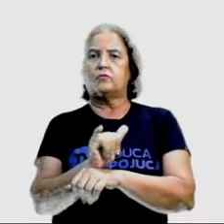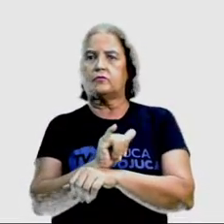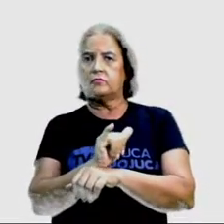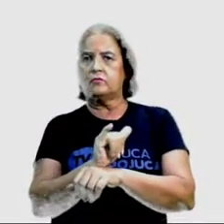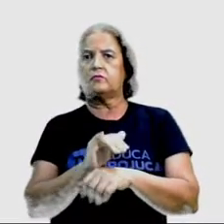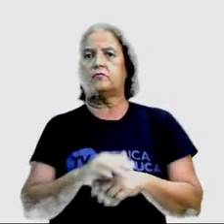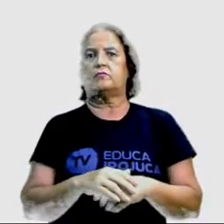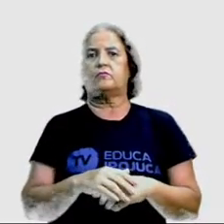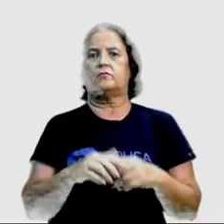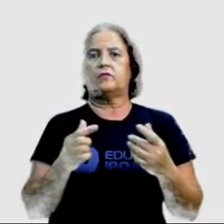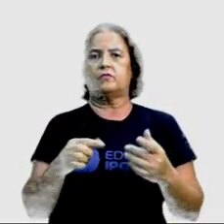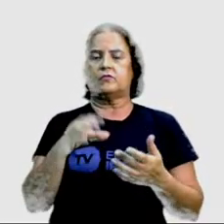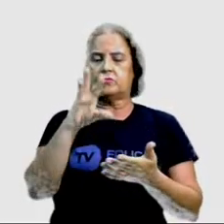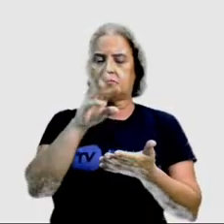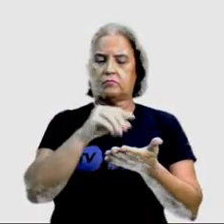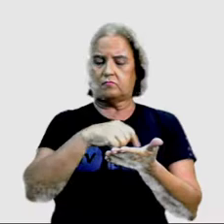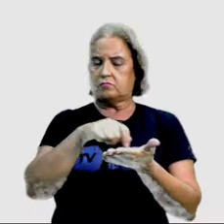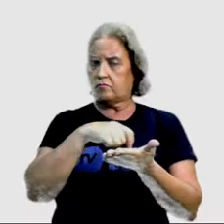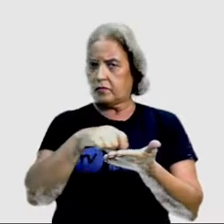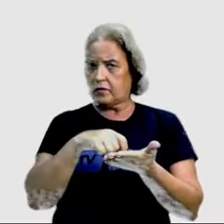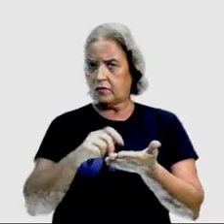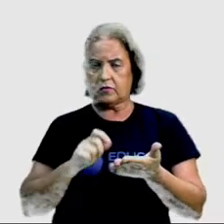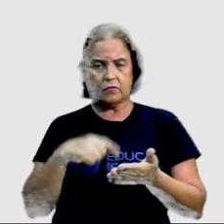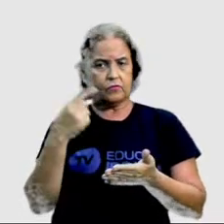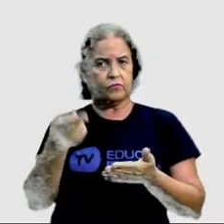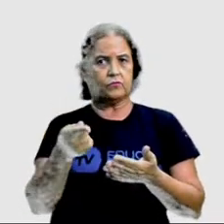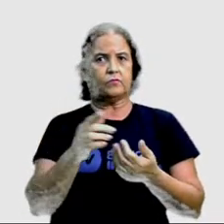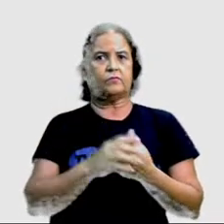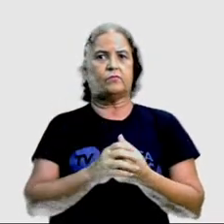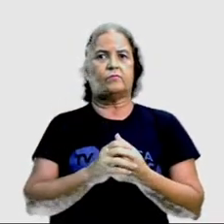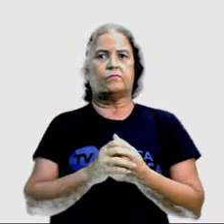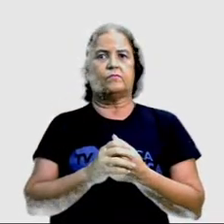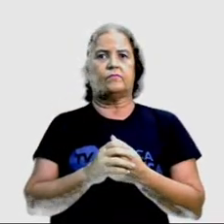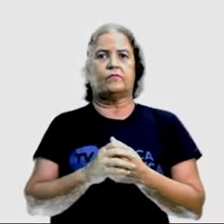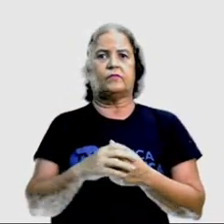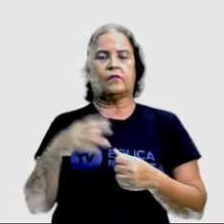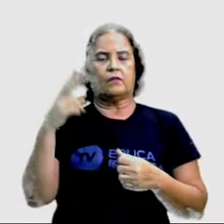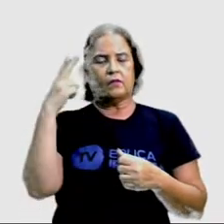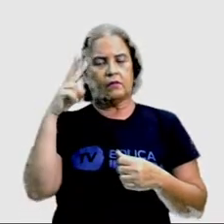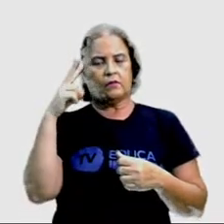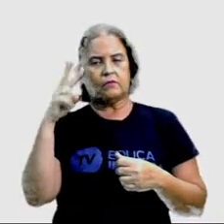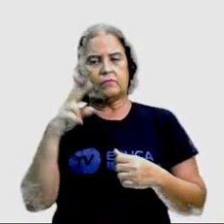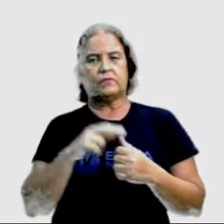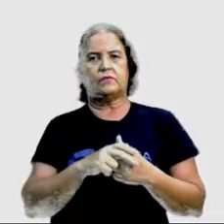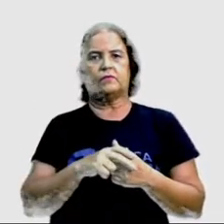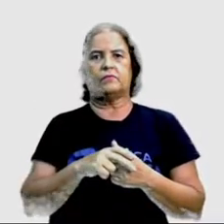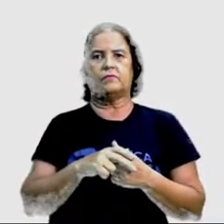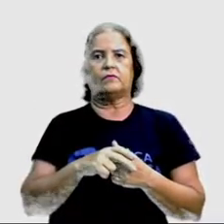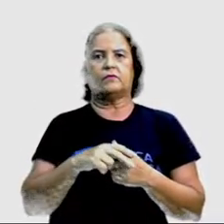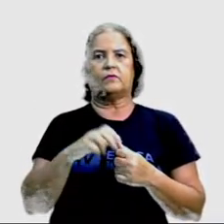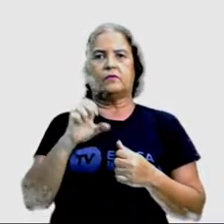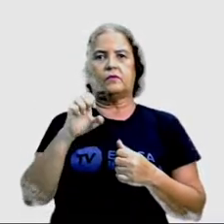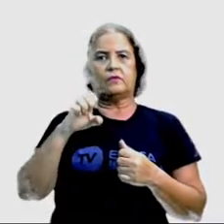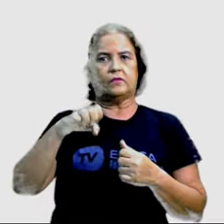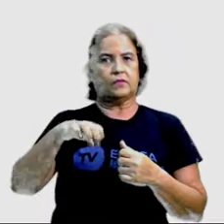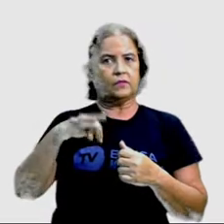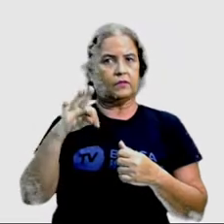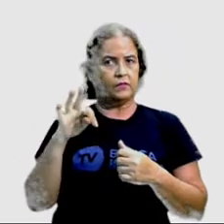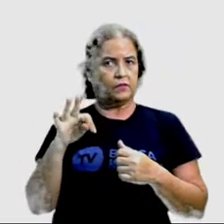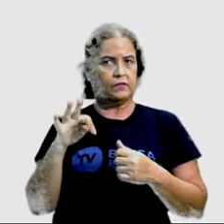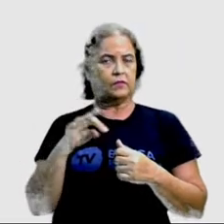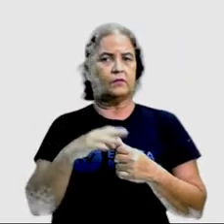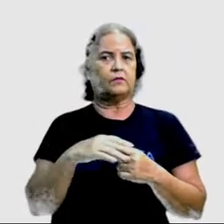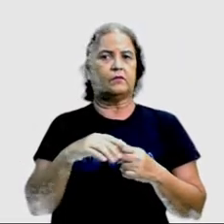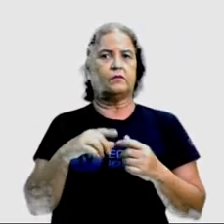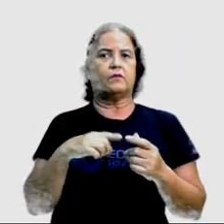poderão anotar o restante, tá bom? Vamos lá. Lembrando que o ant, certo, aqui em cima, ele vai ter uma